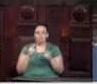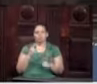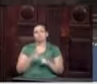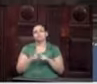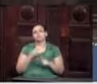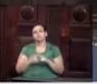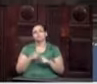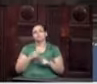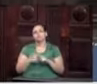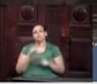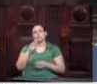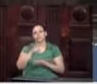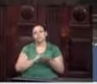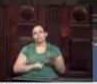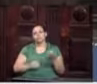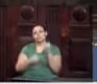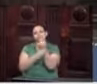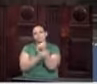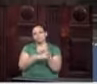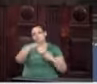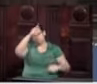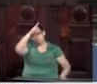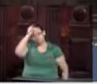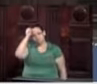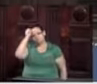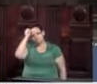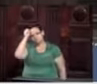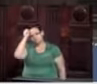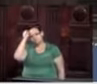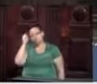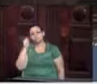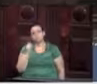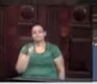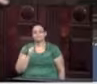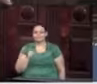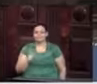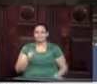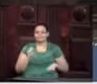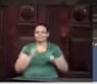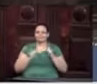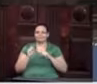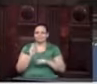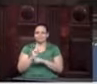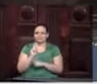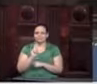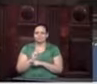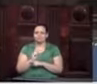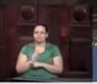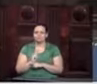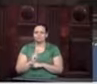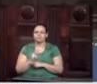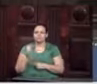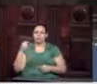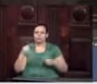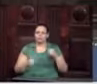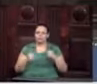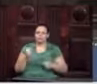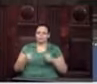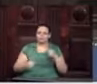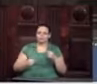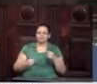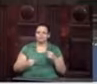porque o modelo de segurança pública se alicerça na perspectiva militar. O confronto,